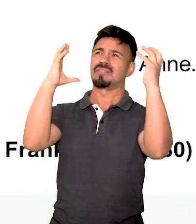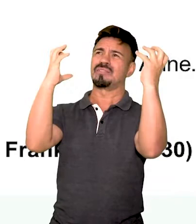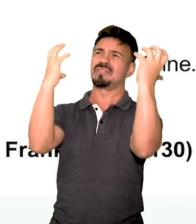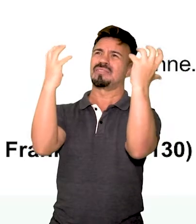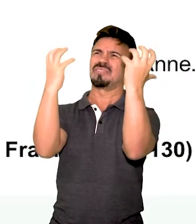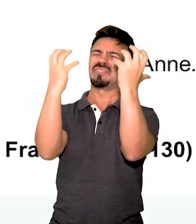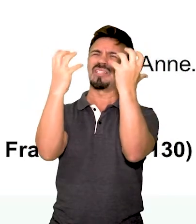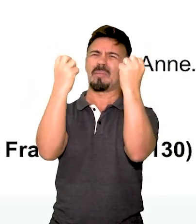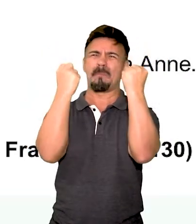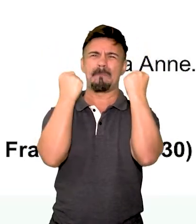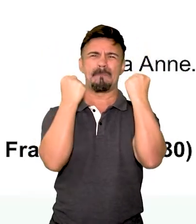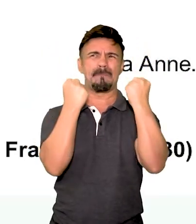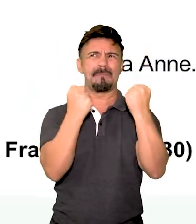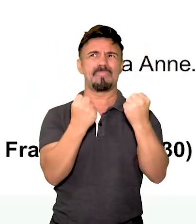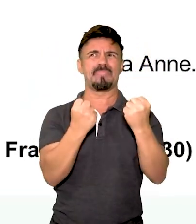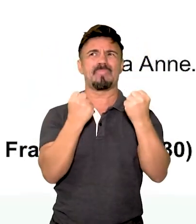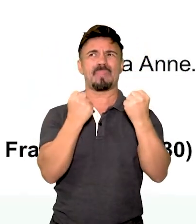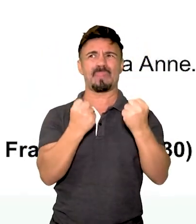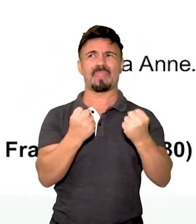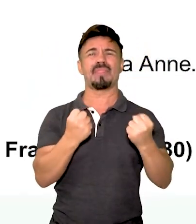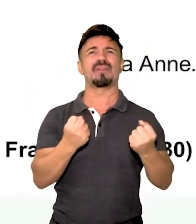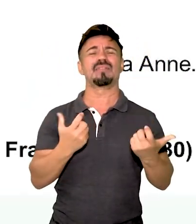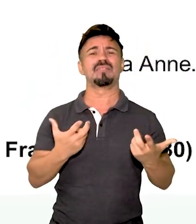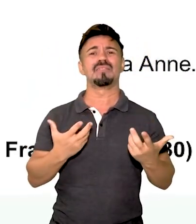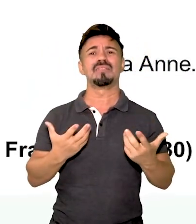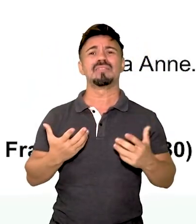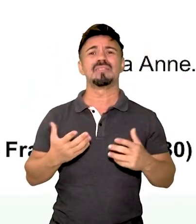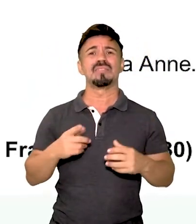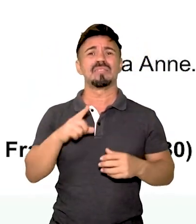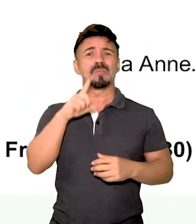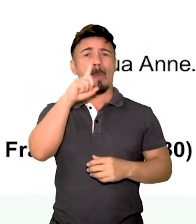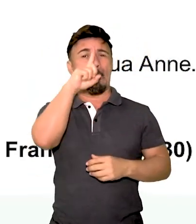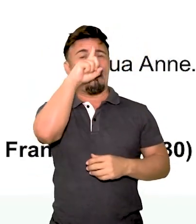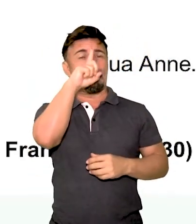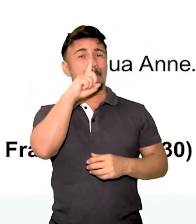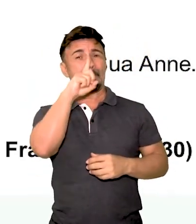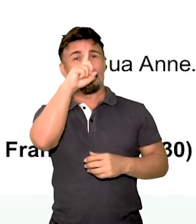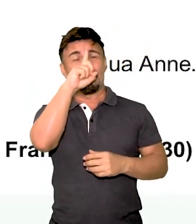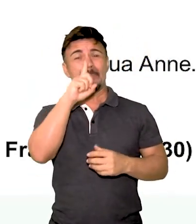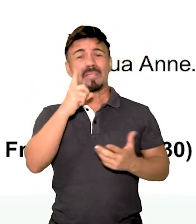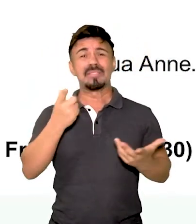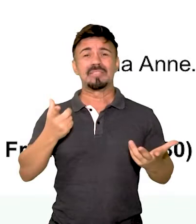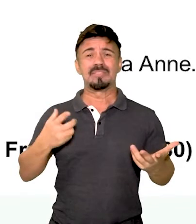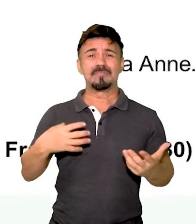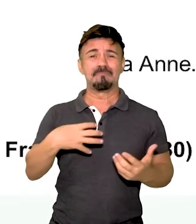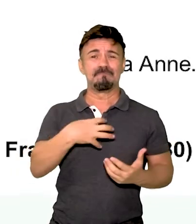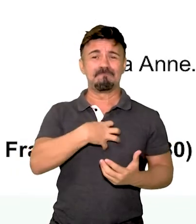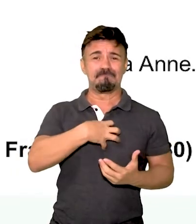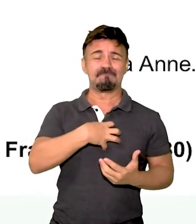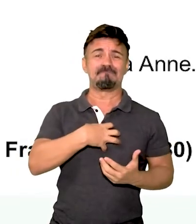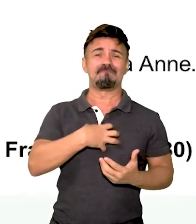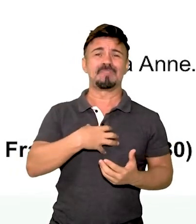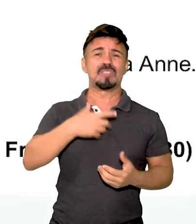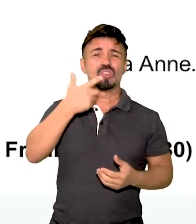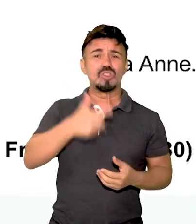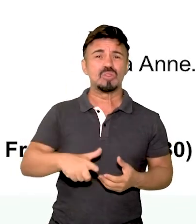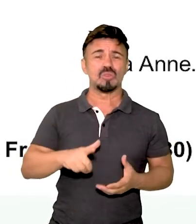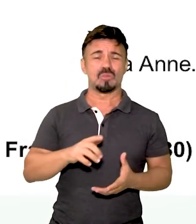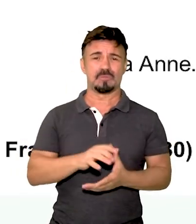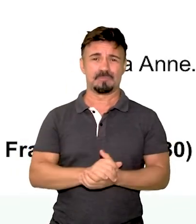mais rente, e o círculo que nos separa do perigo iminente fecha-se firme cada vez